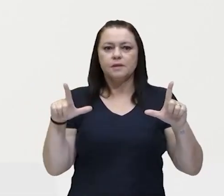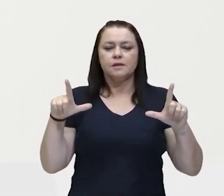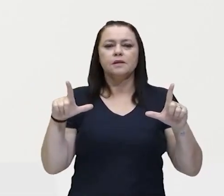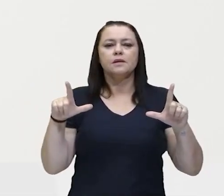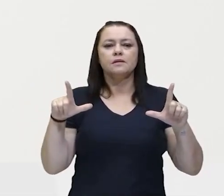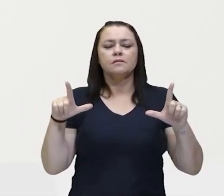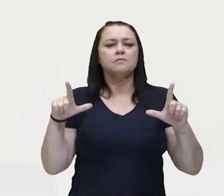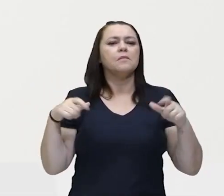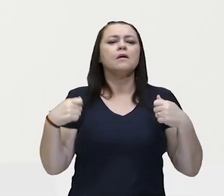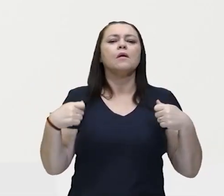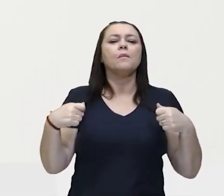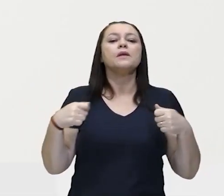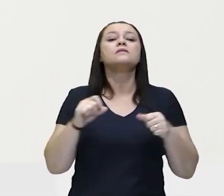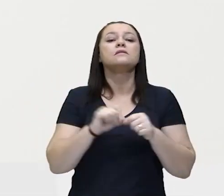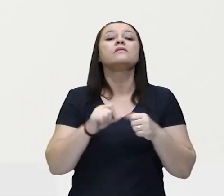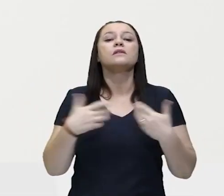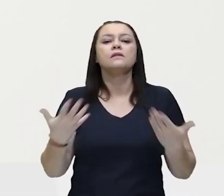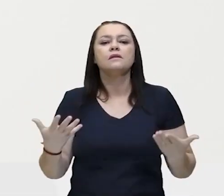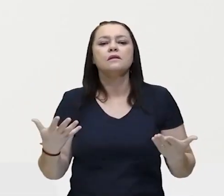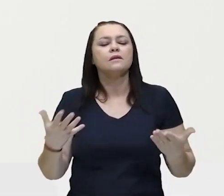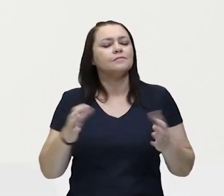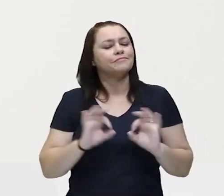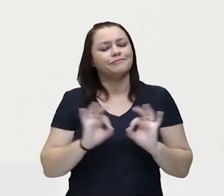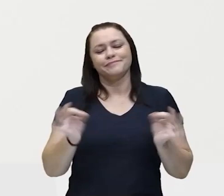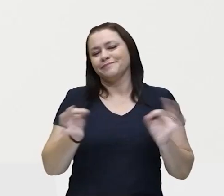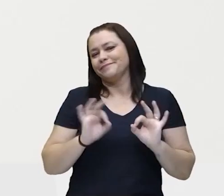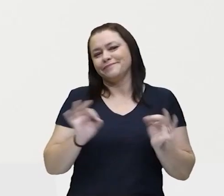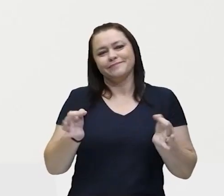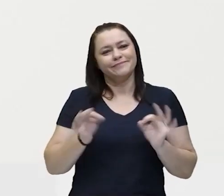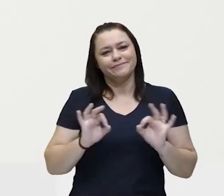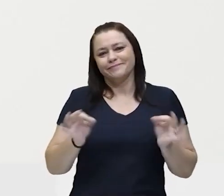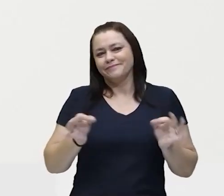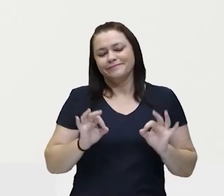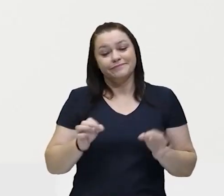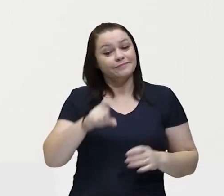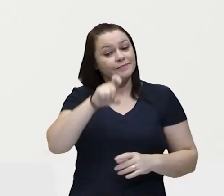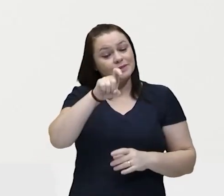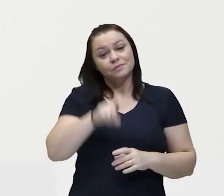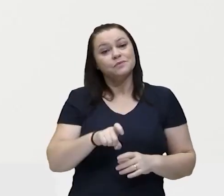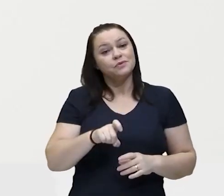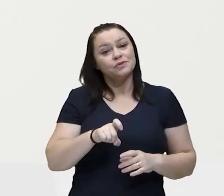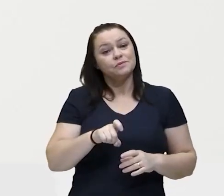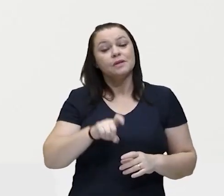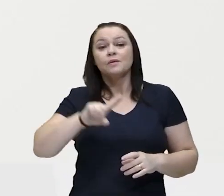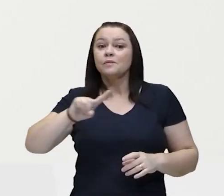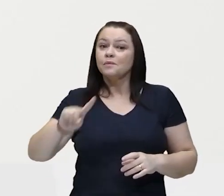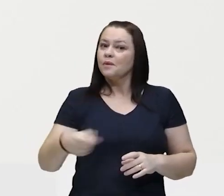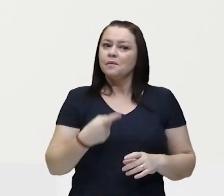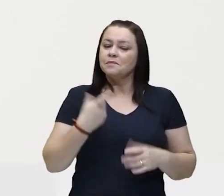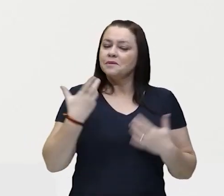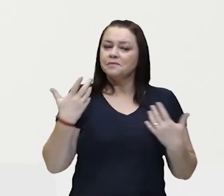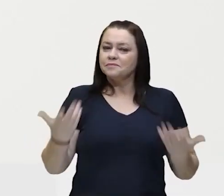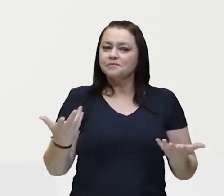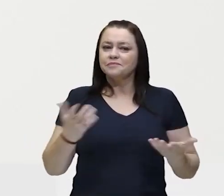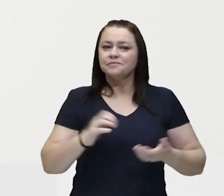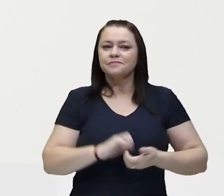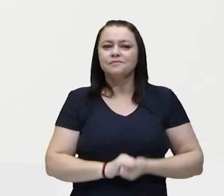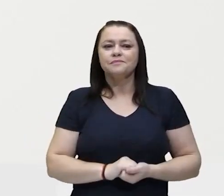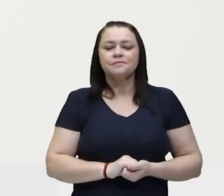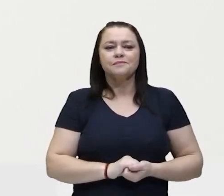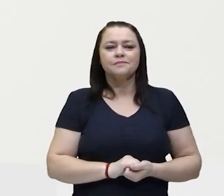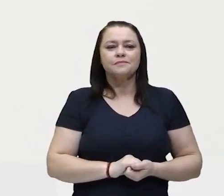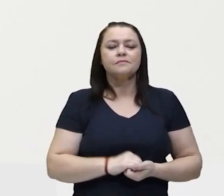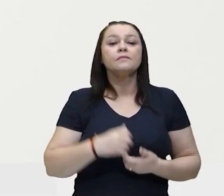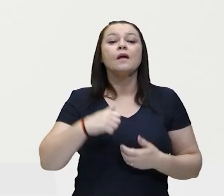que eu tenho que fazer? Muito simples. Basta eu multiplicar por 1000. Então,